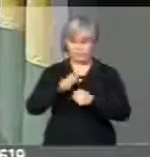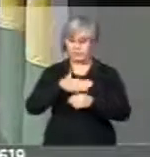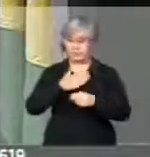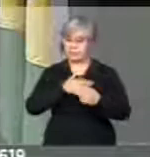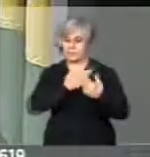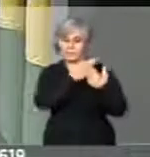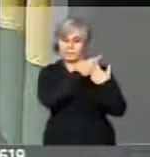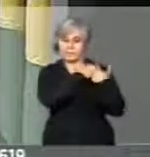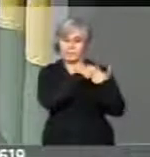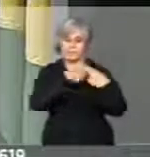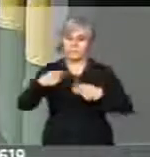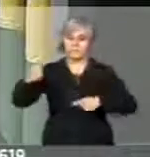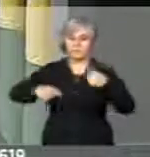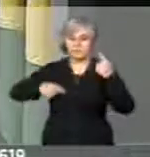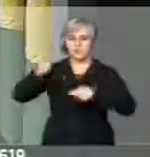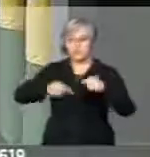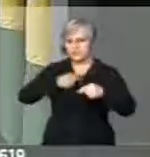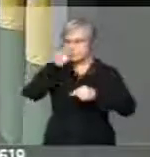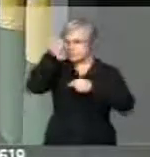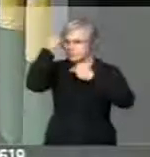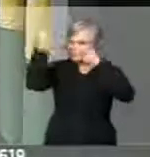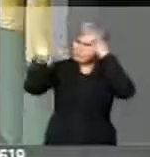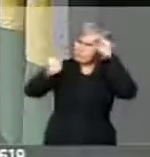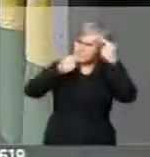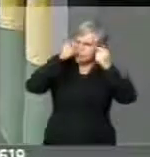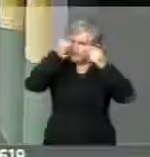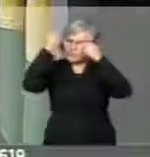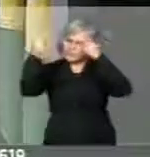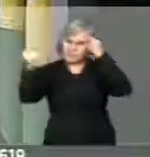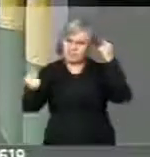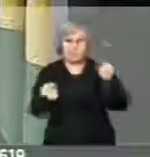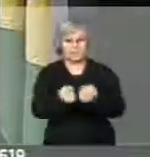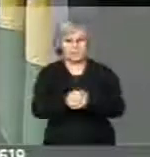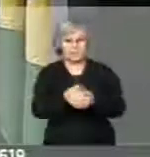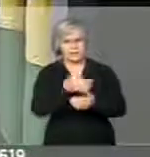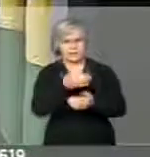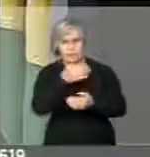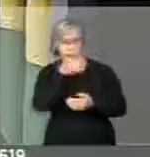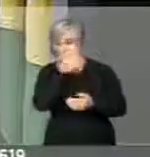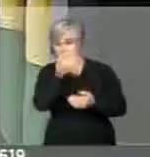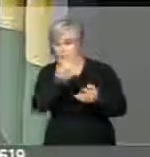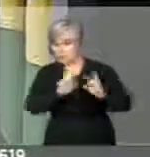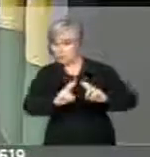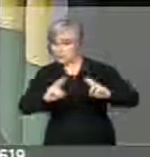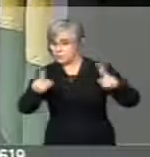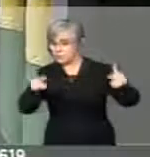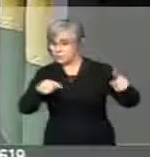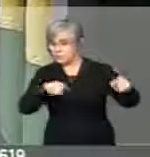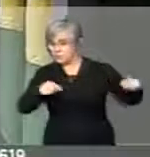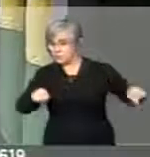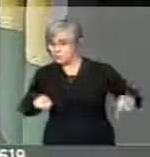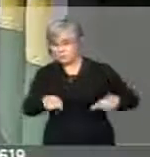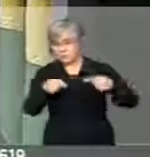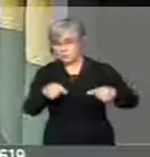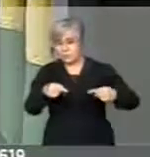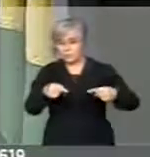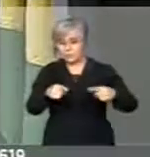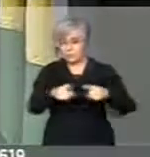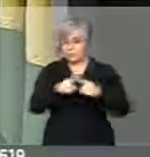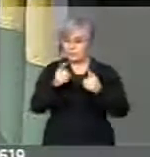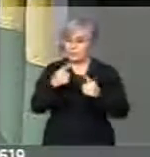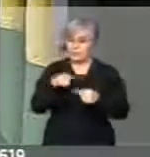discutindo as ideias. Discordo das ideias, mas naquilo que a